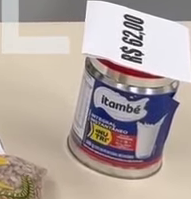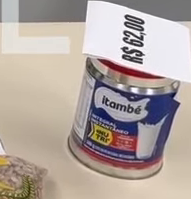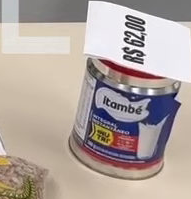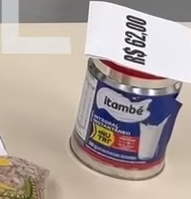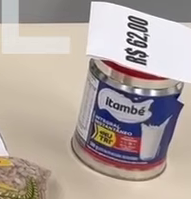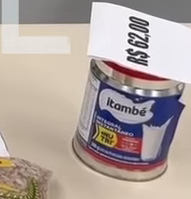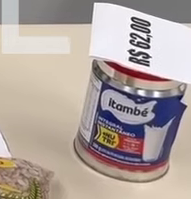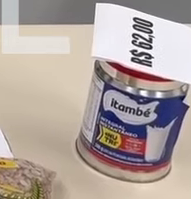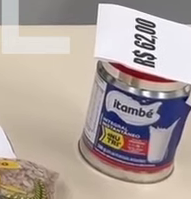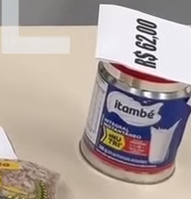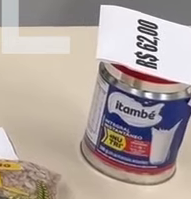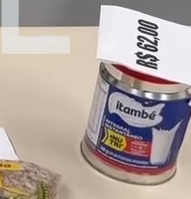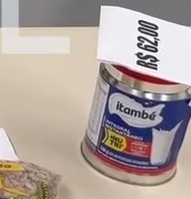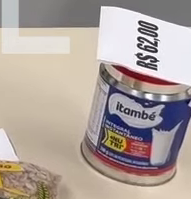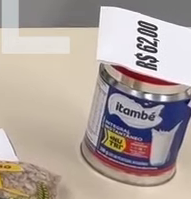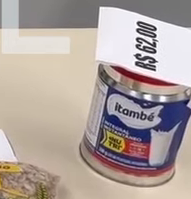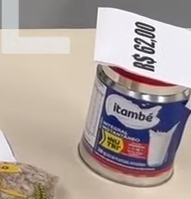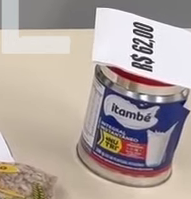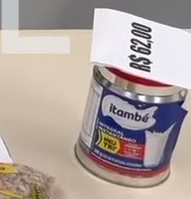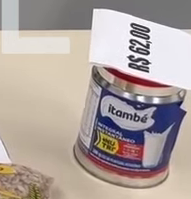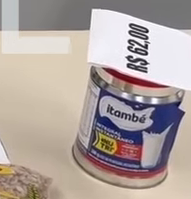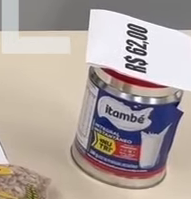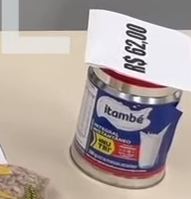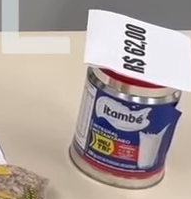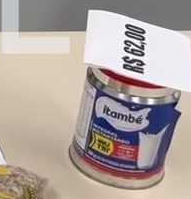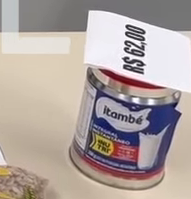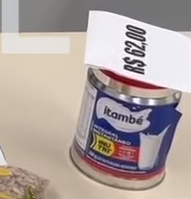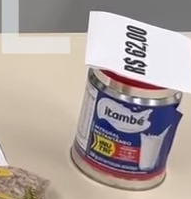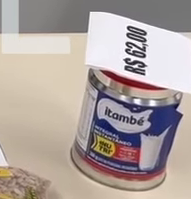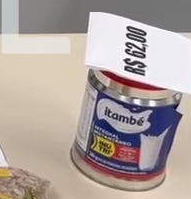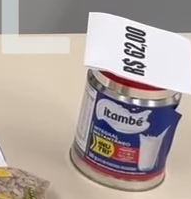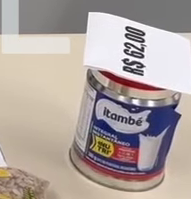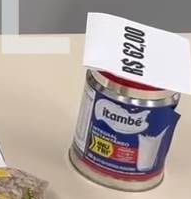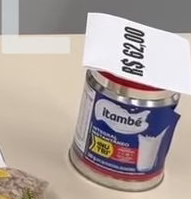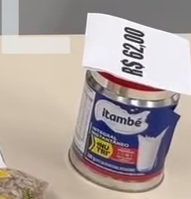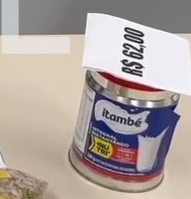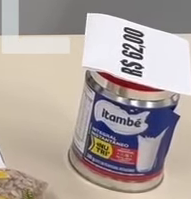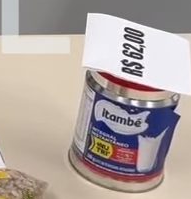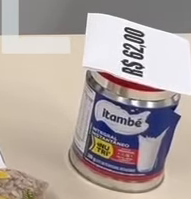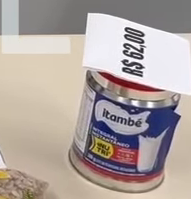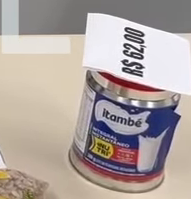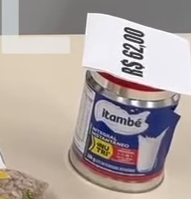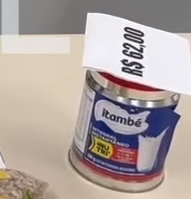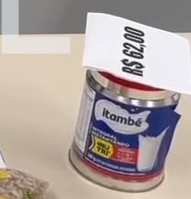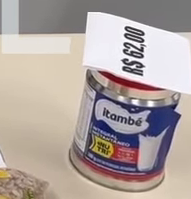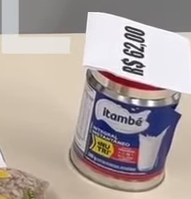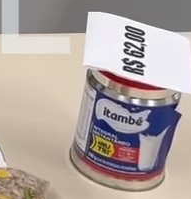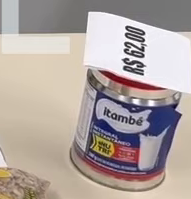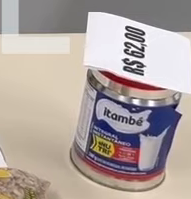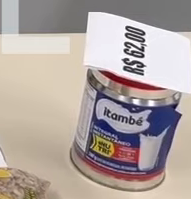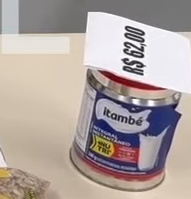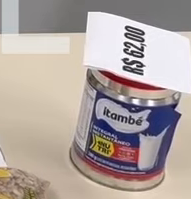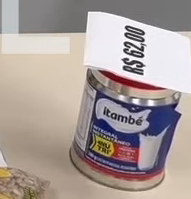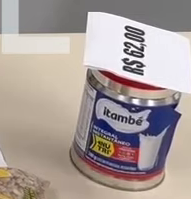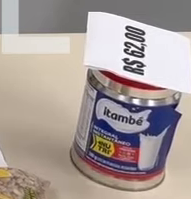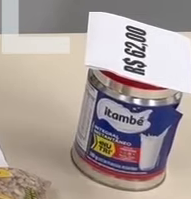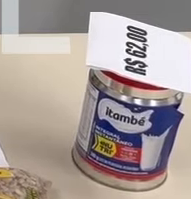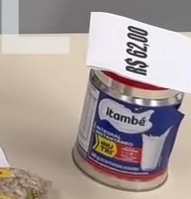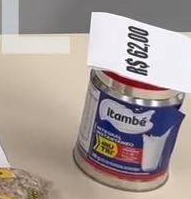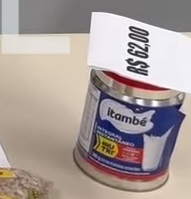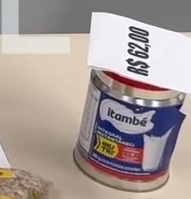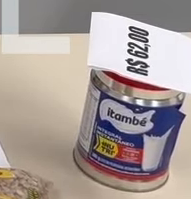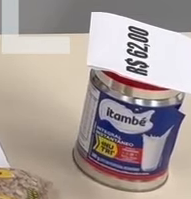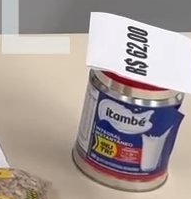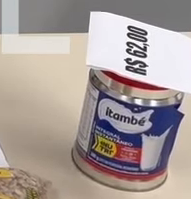milhão no feijão 2 milhões mais qu né na sardinha já dá 6 milhões mais 1 milhão e me no leite de pó 7